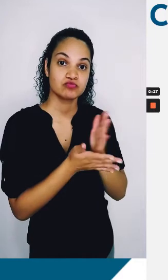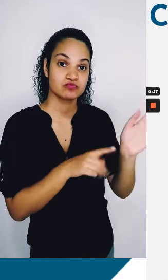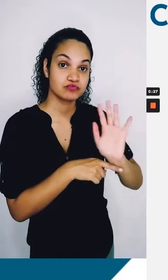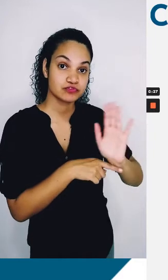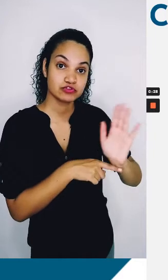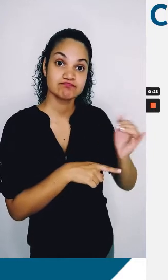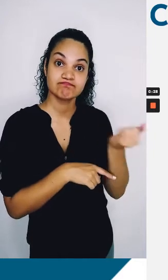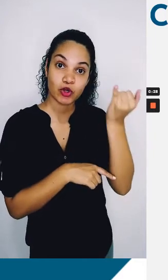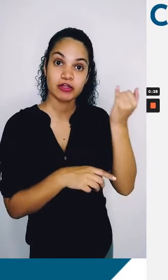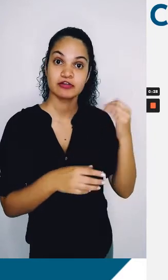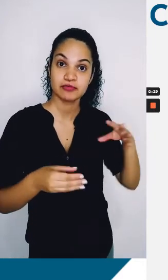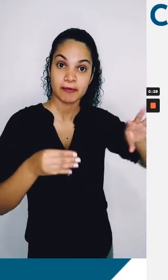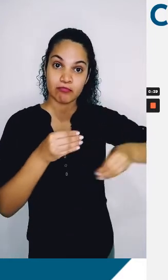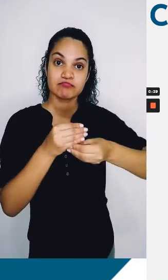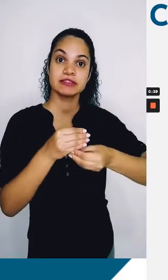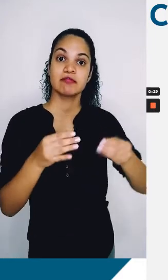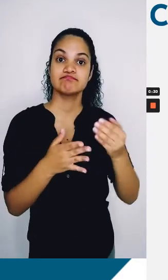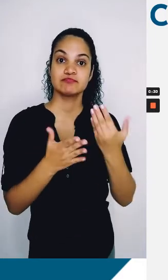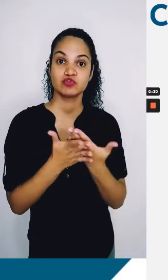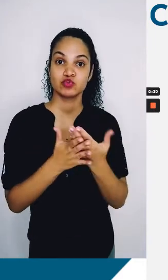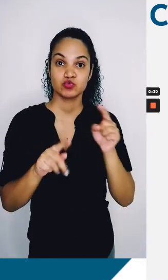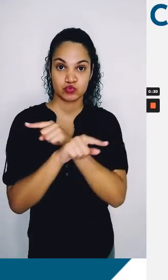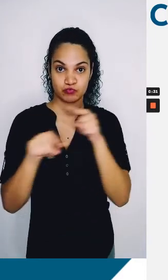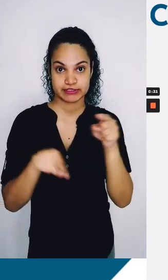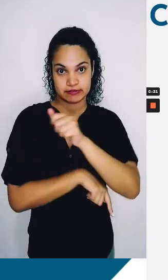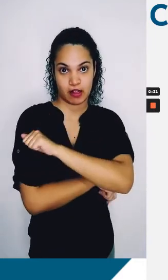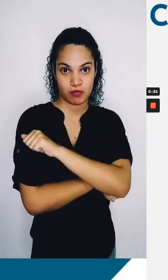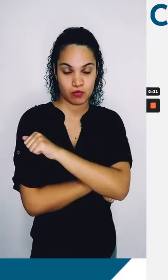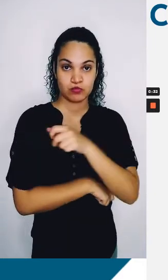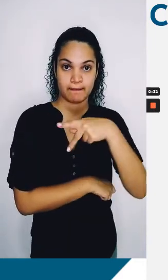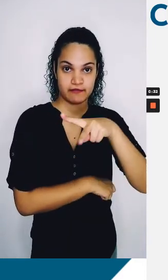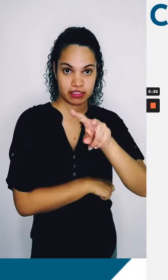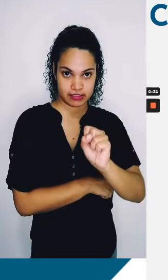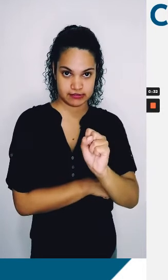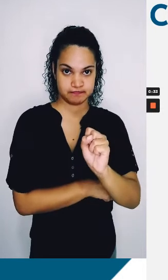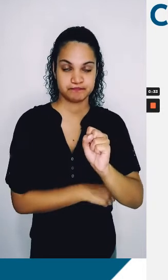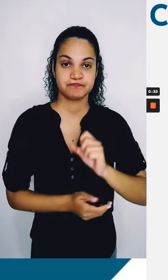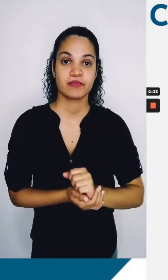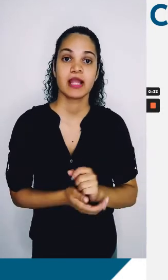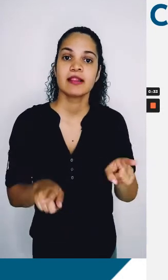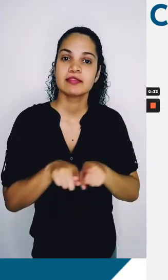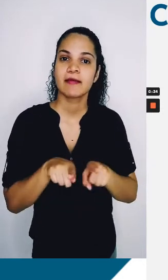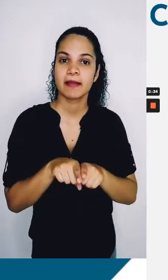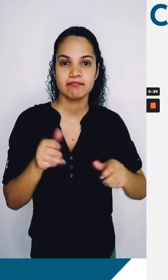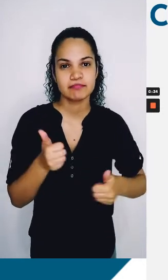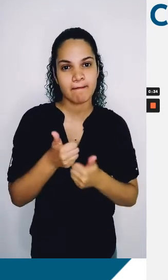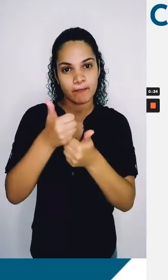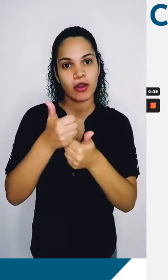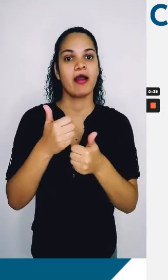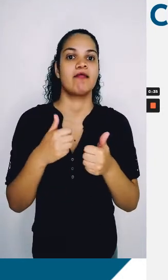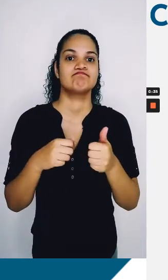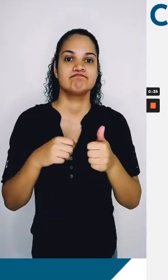de alguns vídeos importantes para a complementação dos estudos dos nossos alunos do pré-vestibular social e